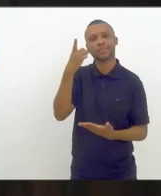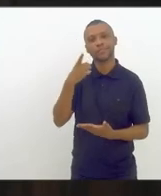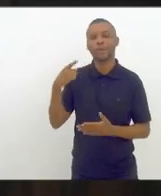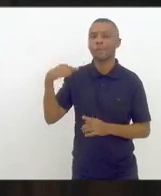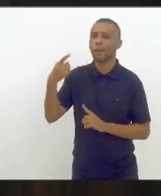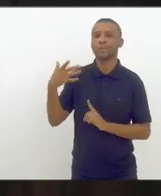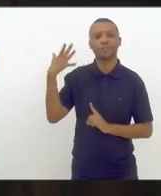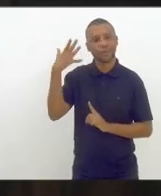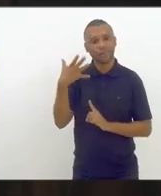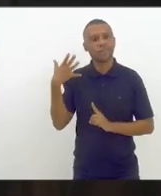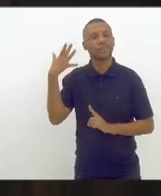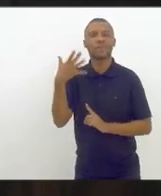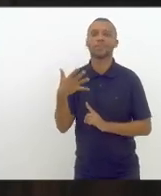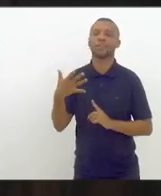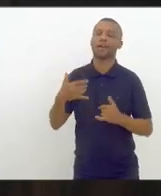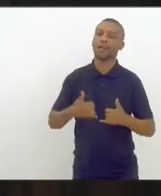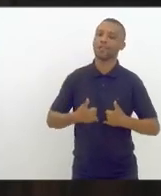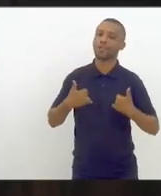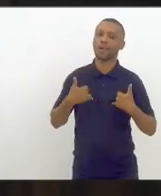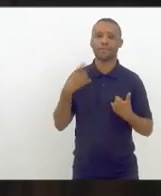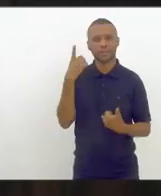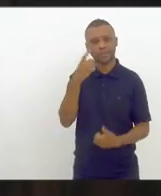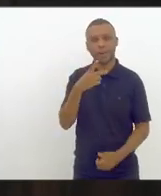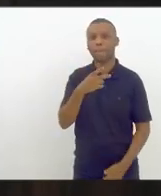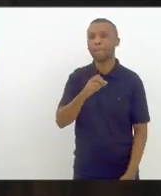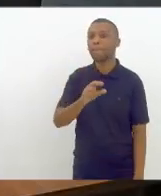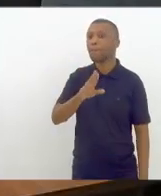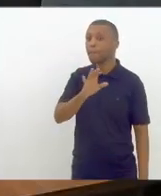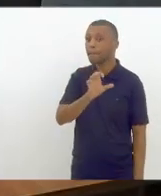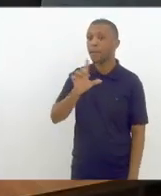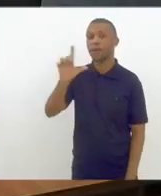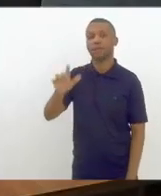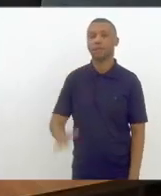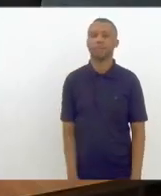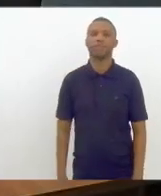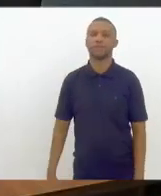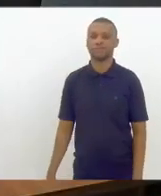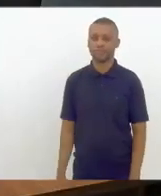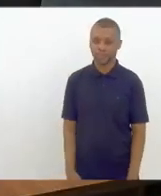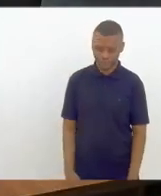próximo orador inscrito é o nobre deputado Paul Bell.